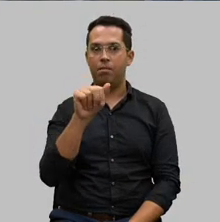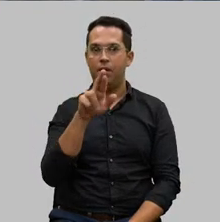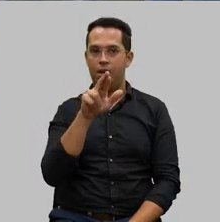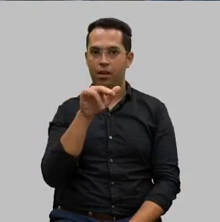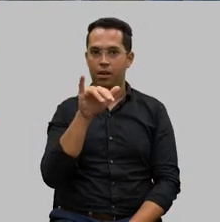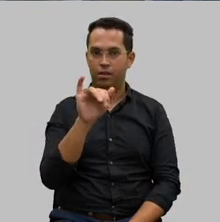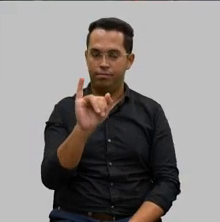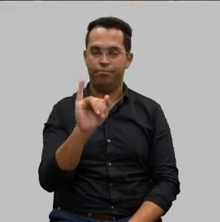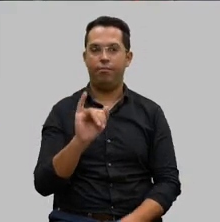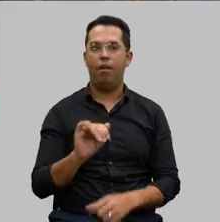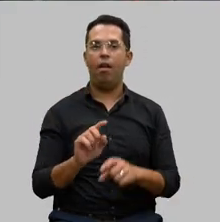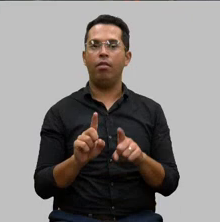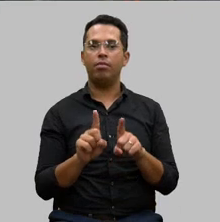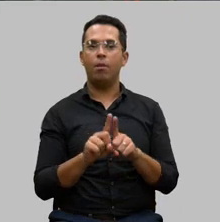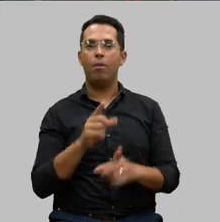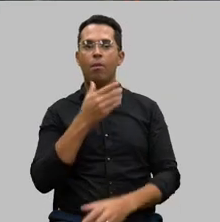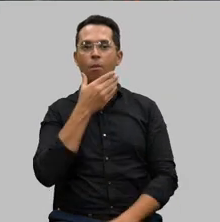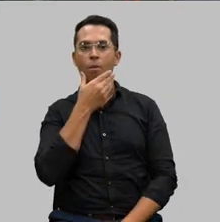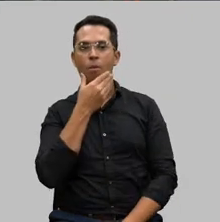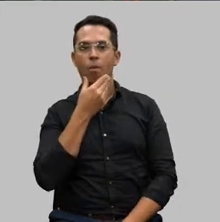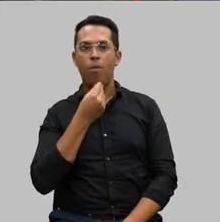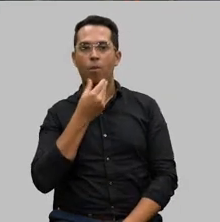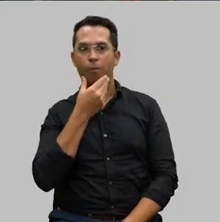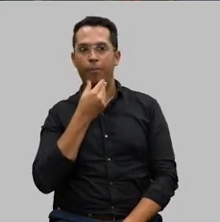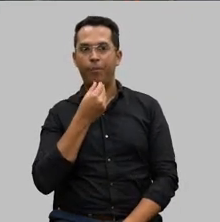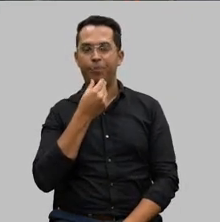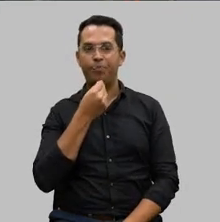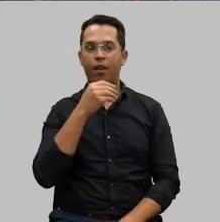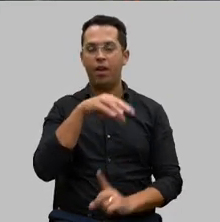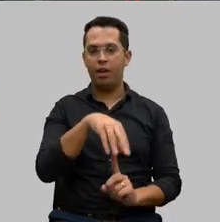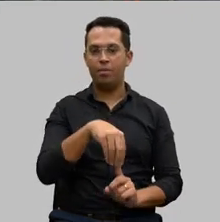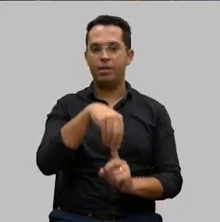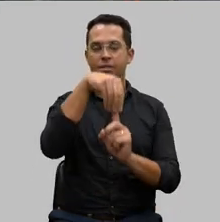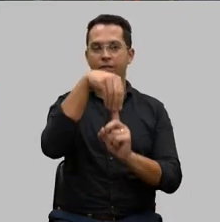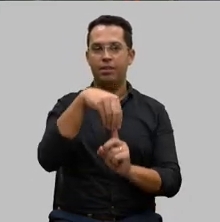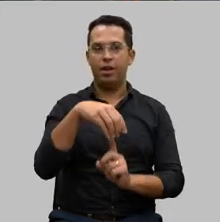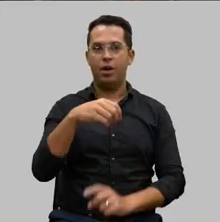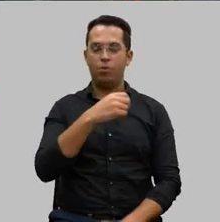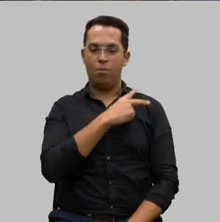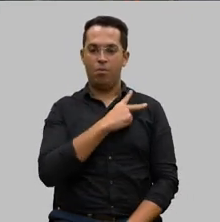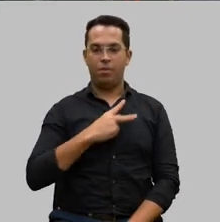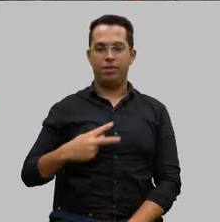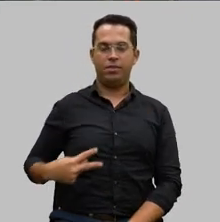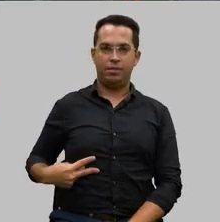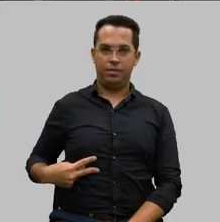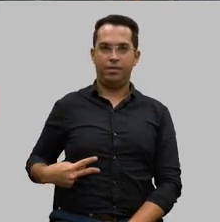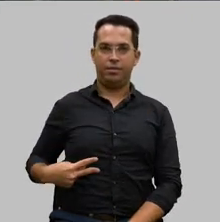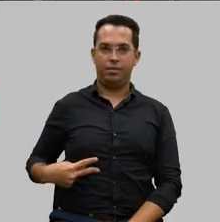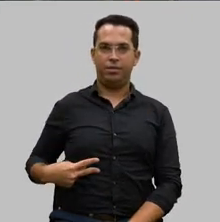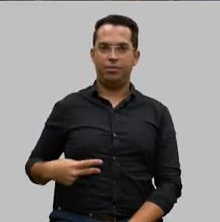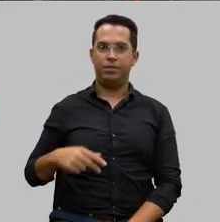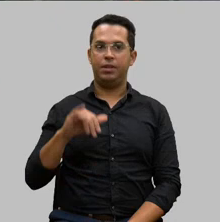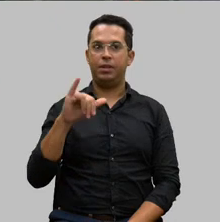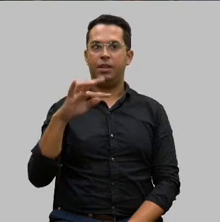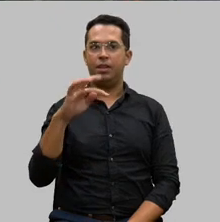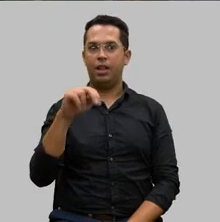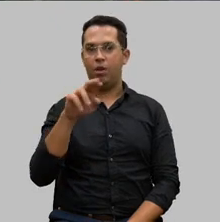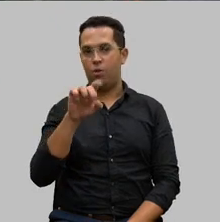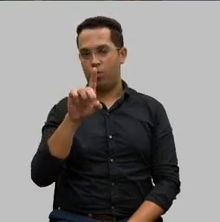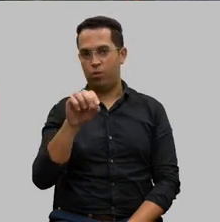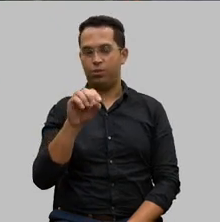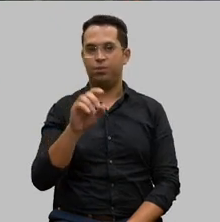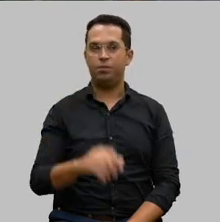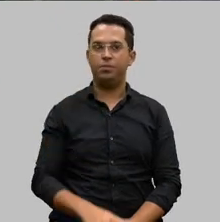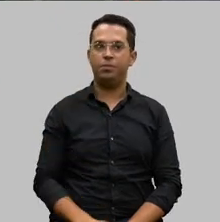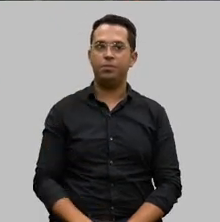aí representando o nosso presidente que é uma honra para Minas ter Rodrigo Pacheco né